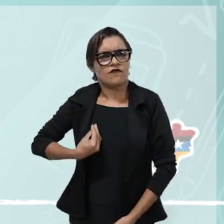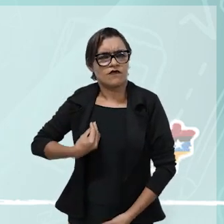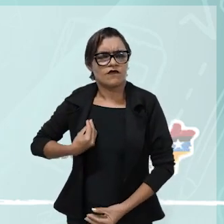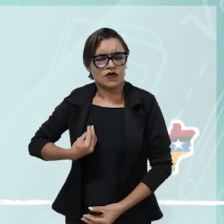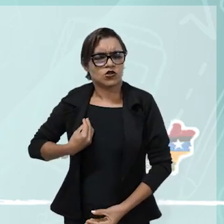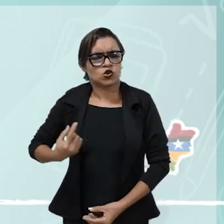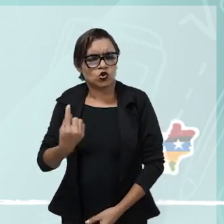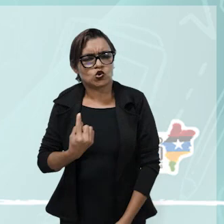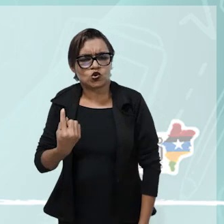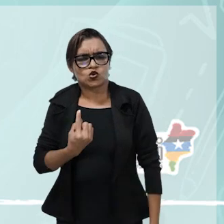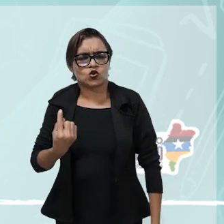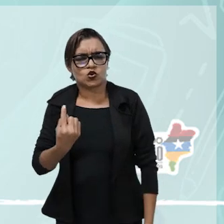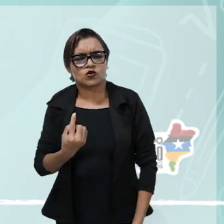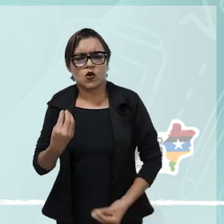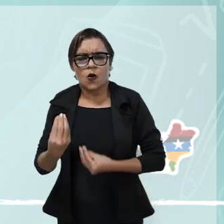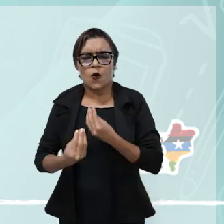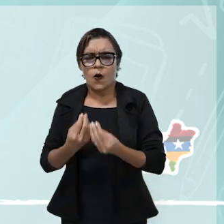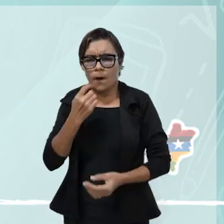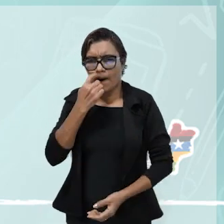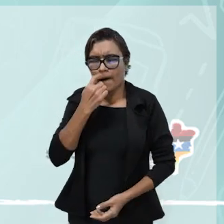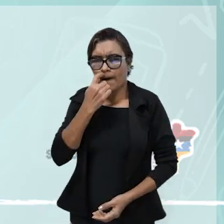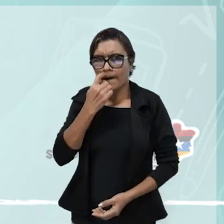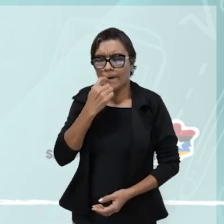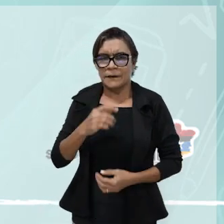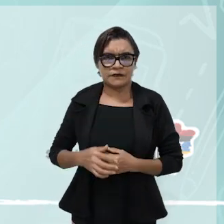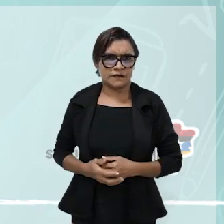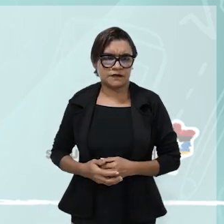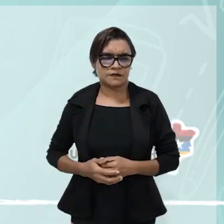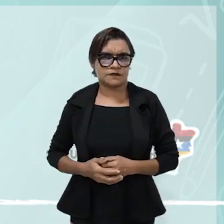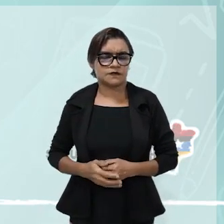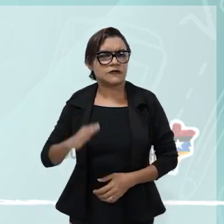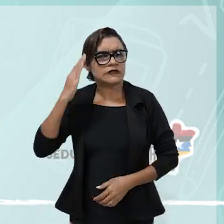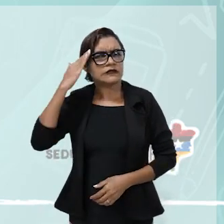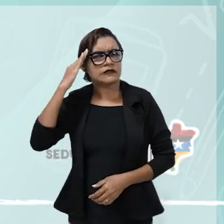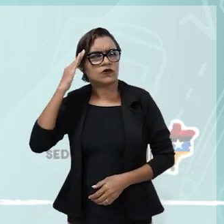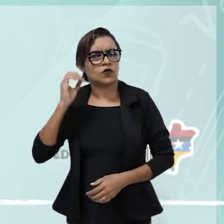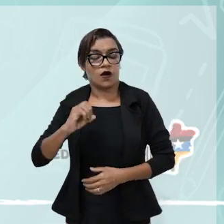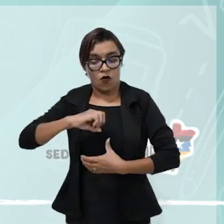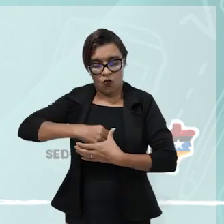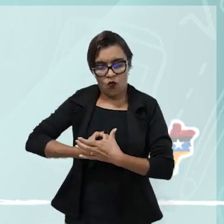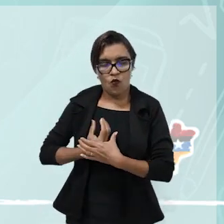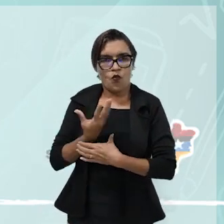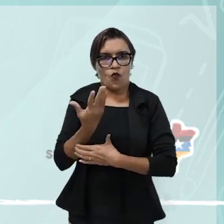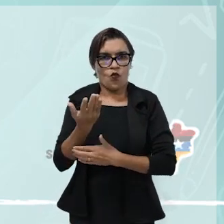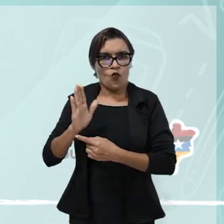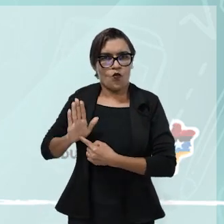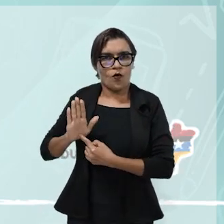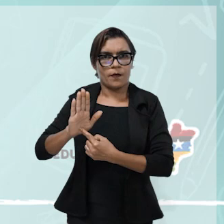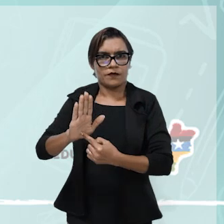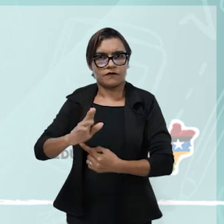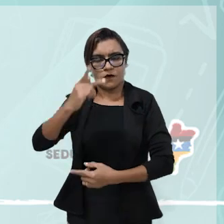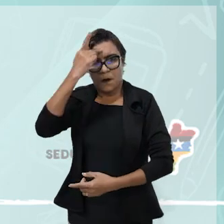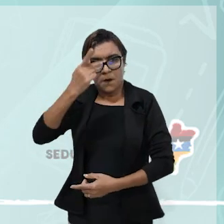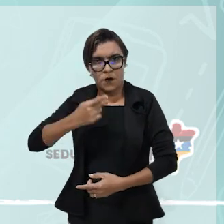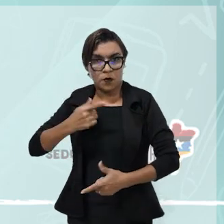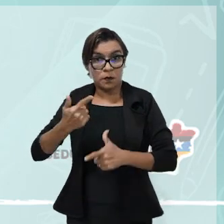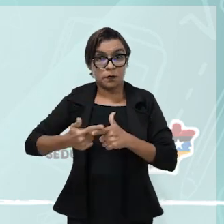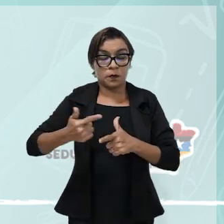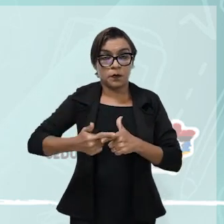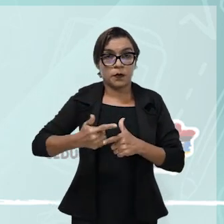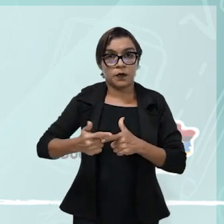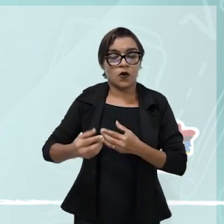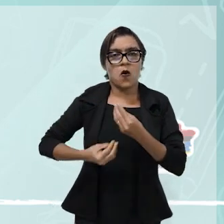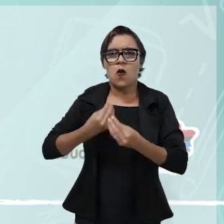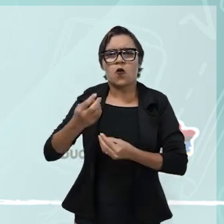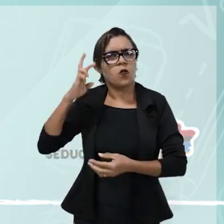fazer nada a esse respeito, já que nem posso fugir de mim. Ou seja, o eu lírico se apresenta como seu próprio problema, ao qual não